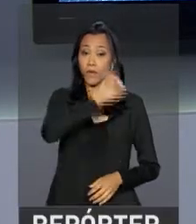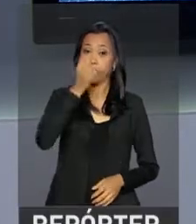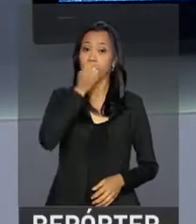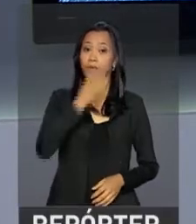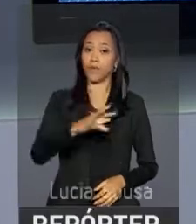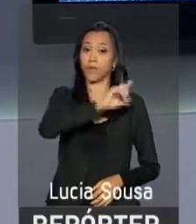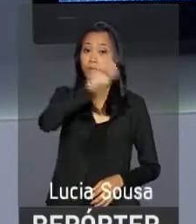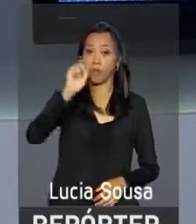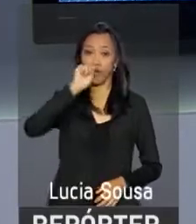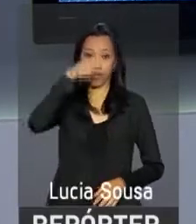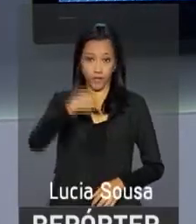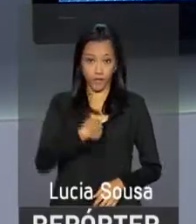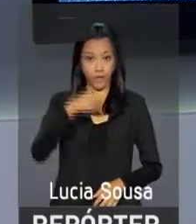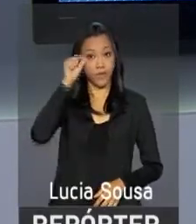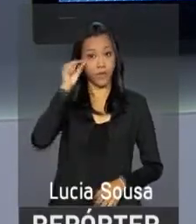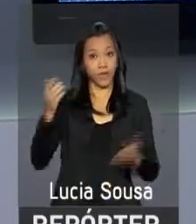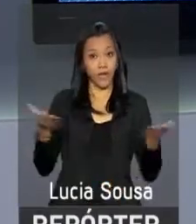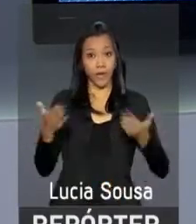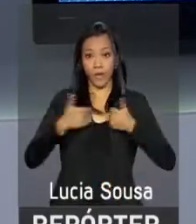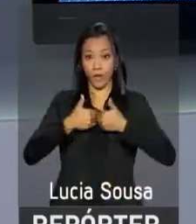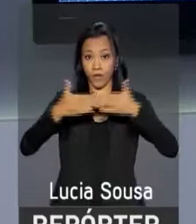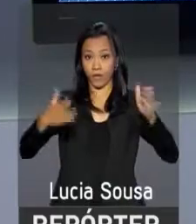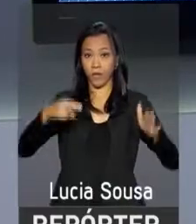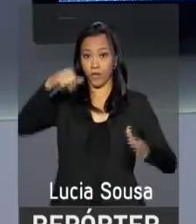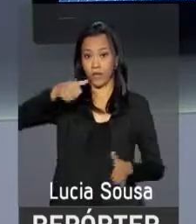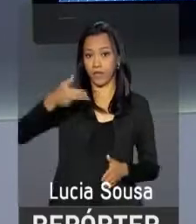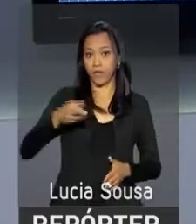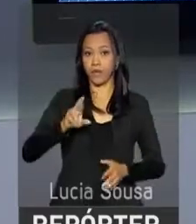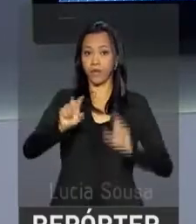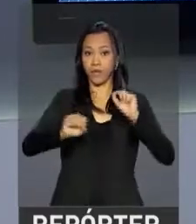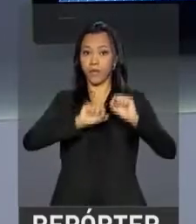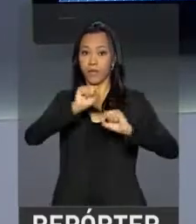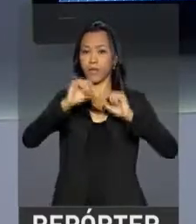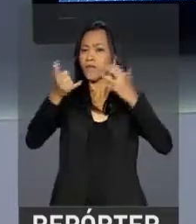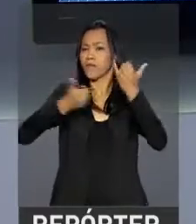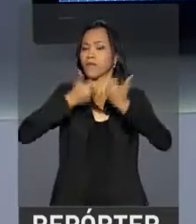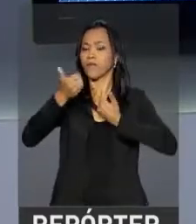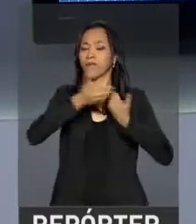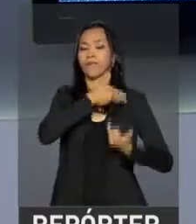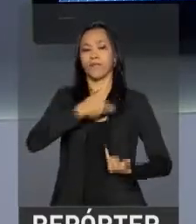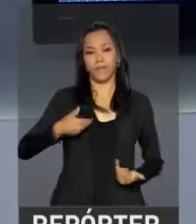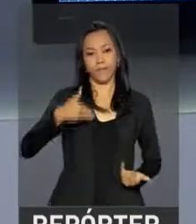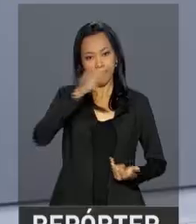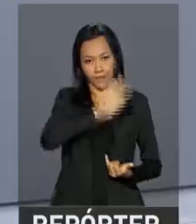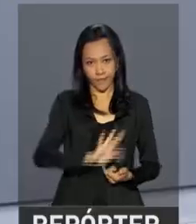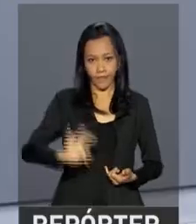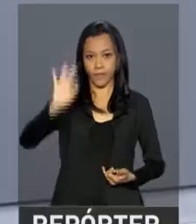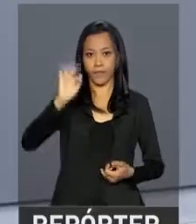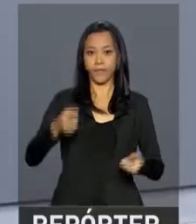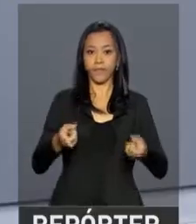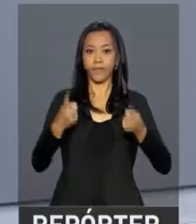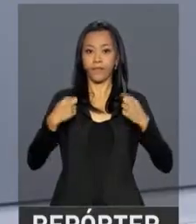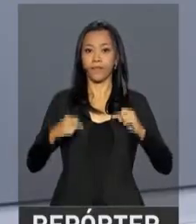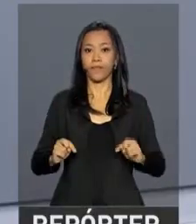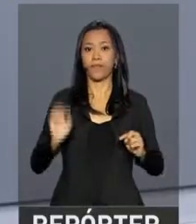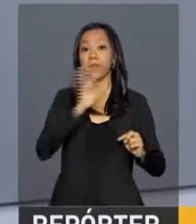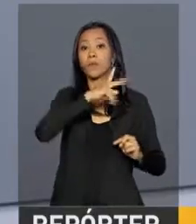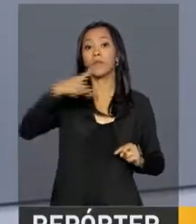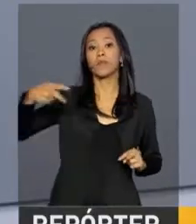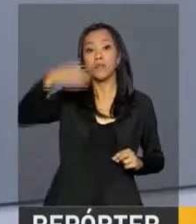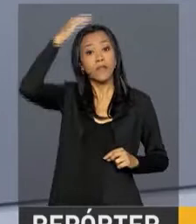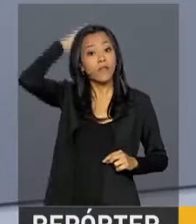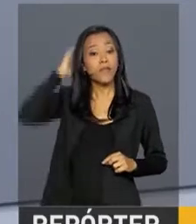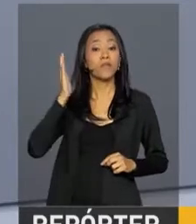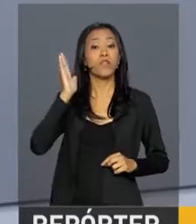Olá, bom dia. Eu sou Carolina Becker e começa agora o Repórter NBR com as notícias do governo federal. O presidente Michel Temer já